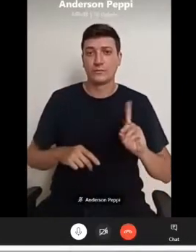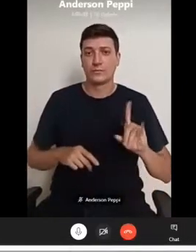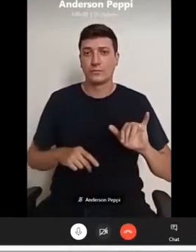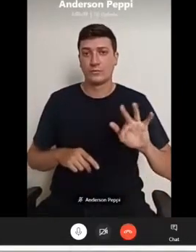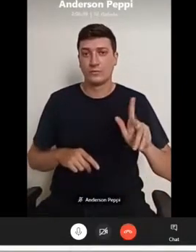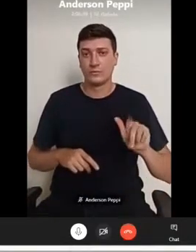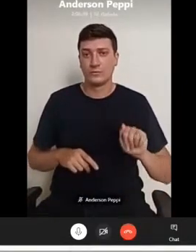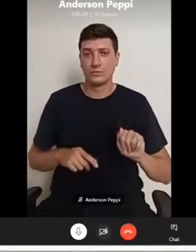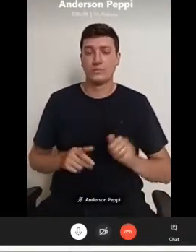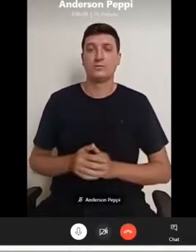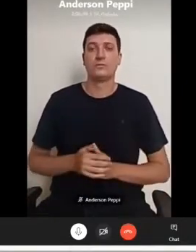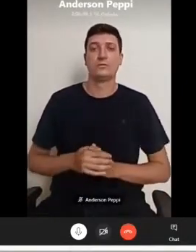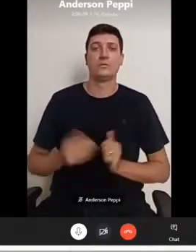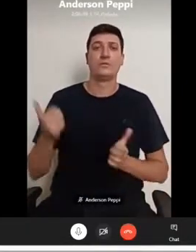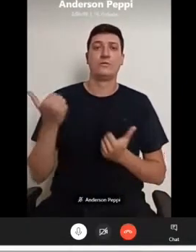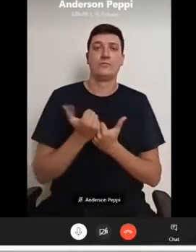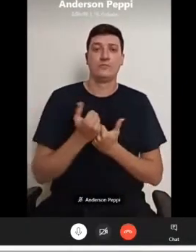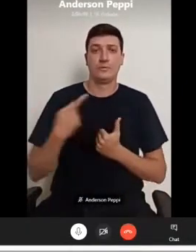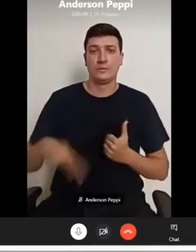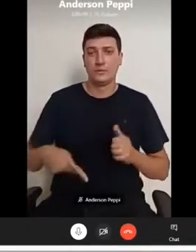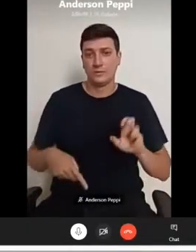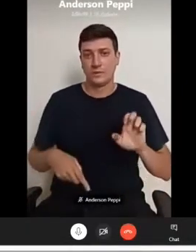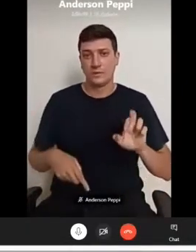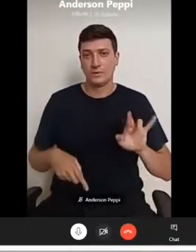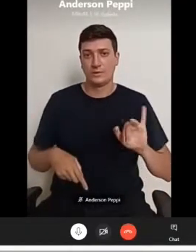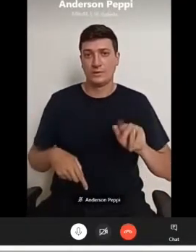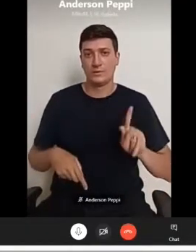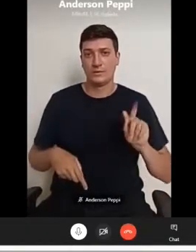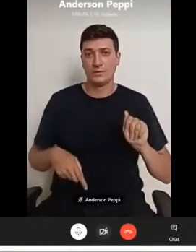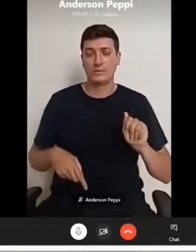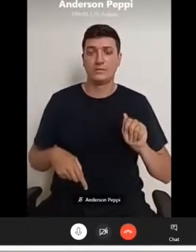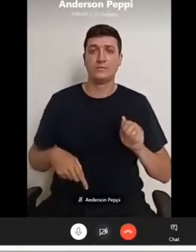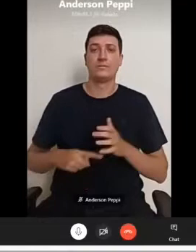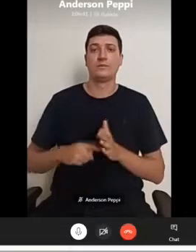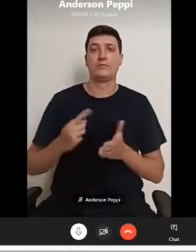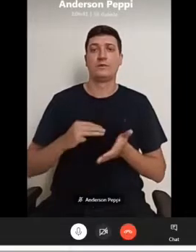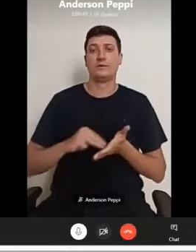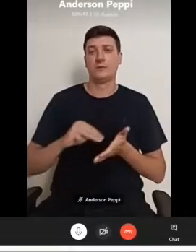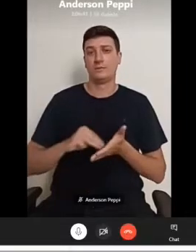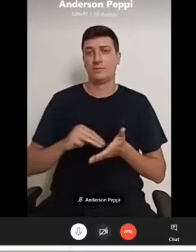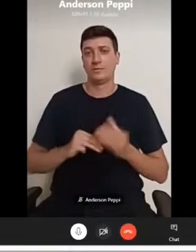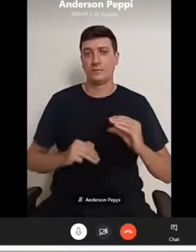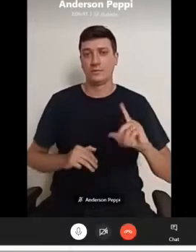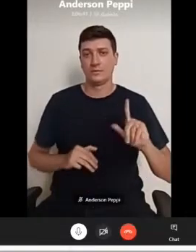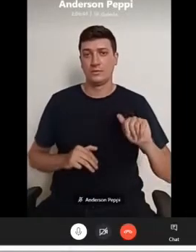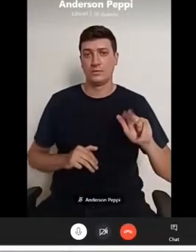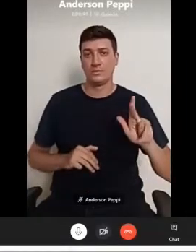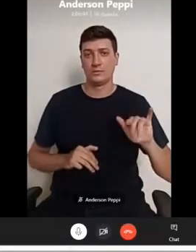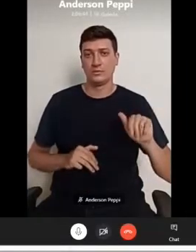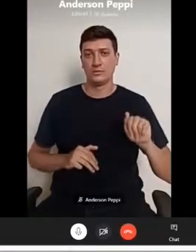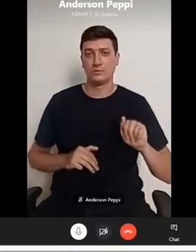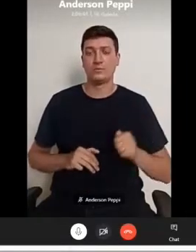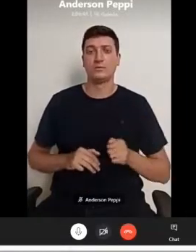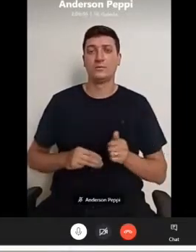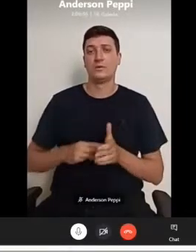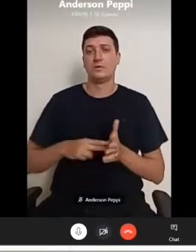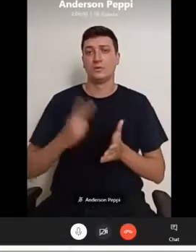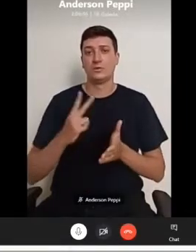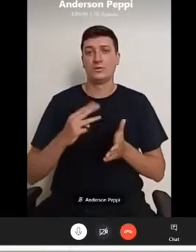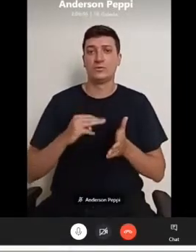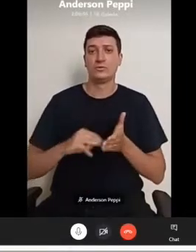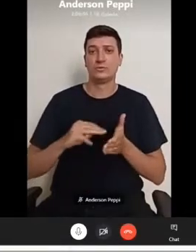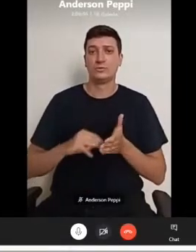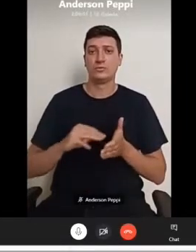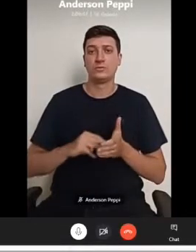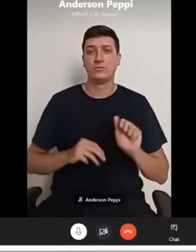Vice-presidente, Érica Leal. Primeira secretária, Cláudia Gabriel. Segundo secretário, Antônio Carlos Vaz de Almeida,